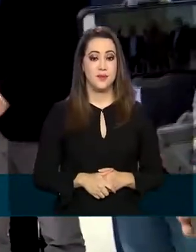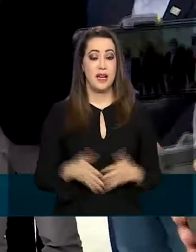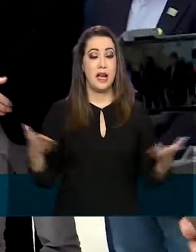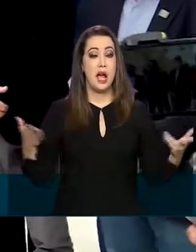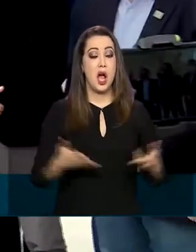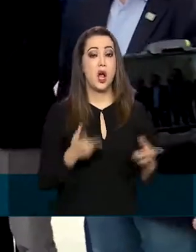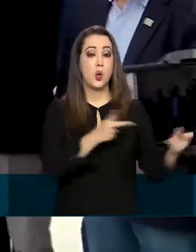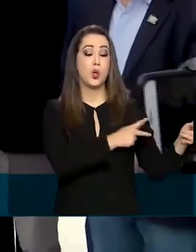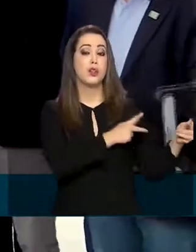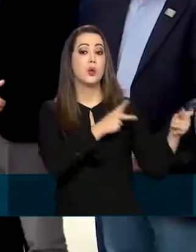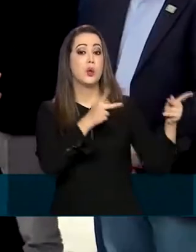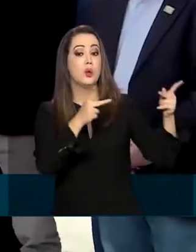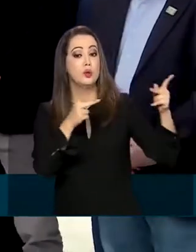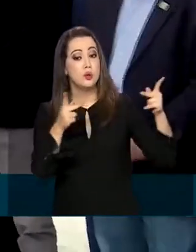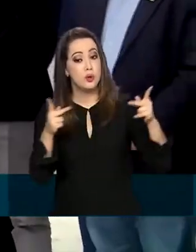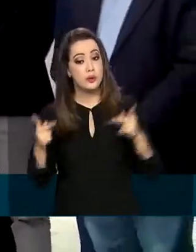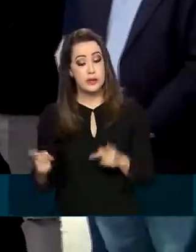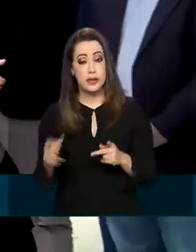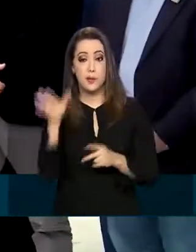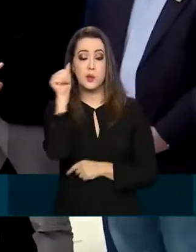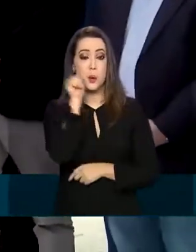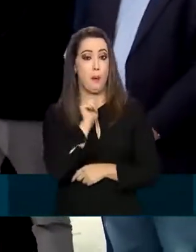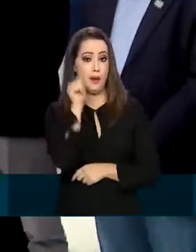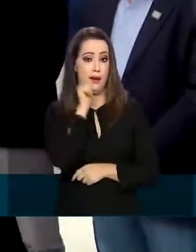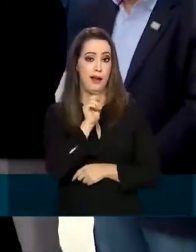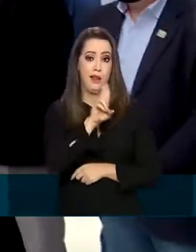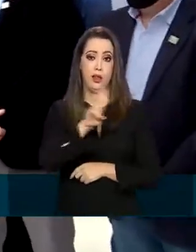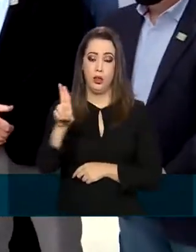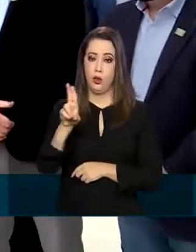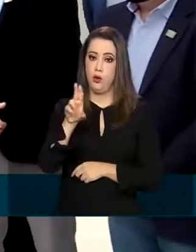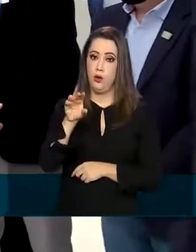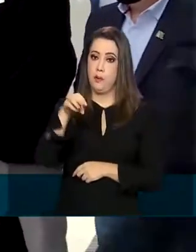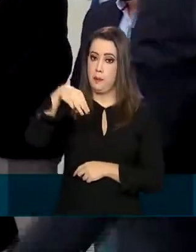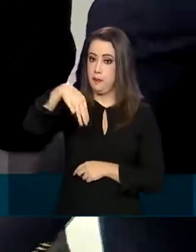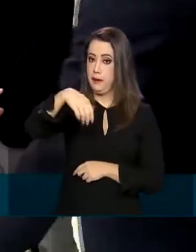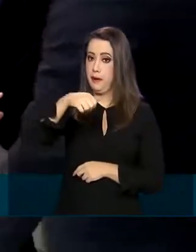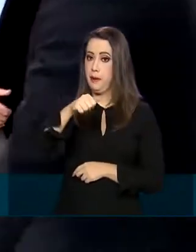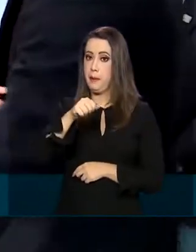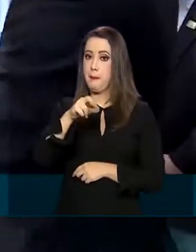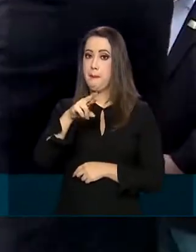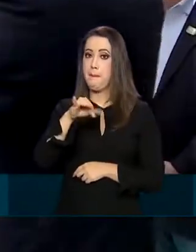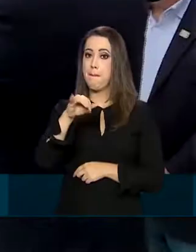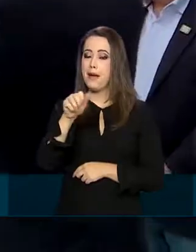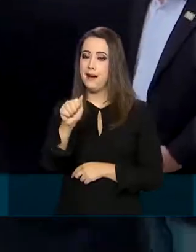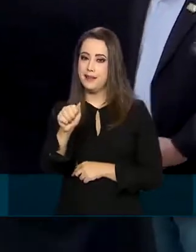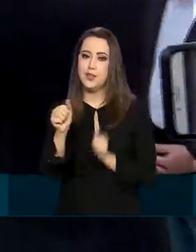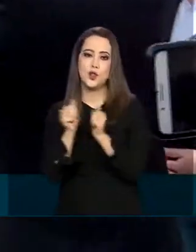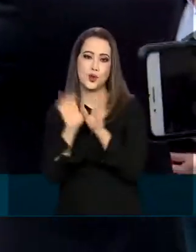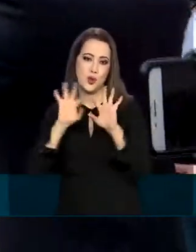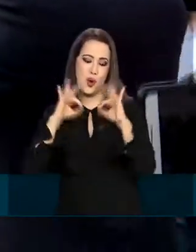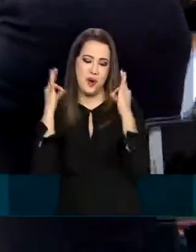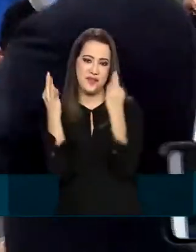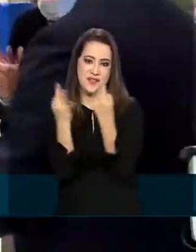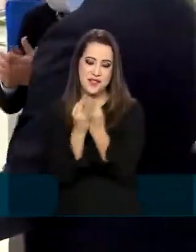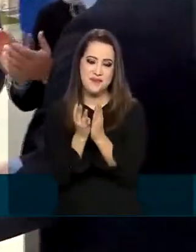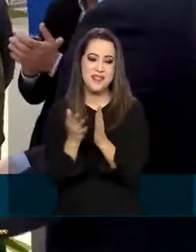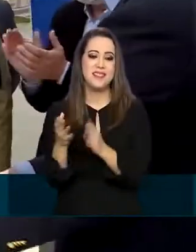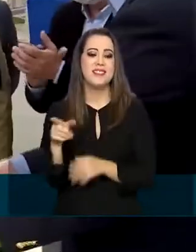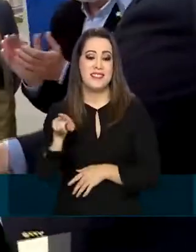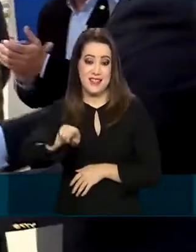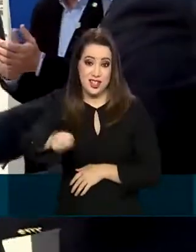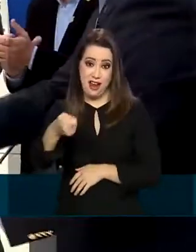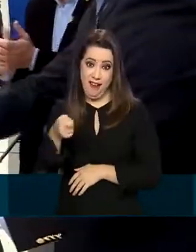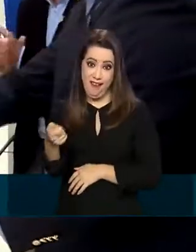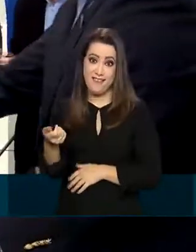Convidamos a senhora Maria Aparecida Almeida e sua família a receber a chave de sua